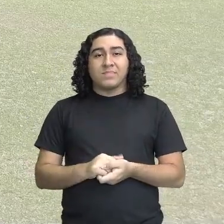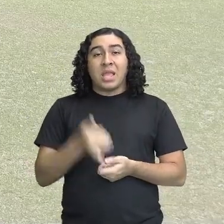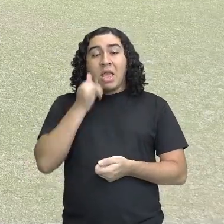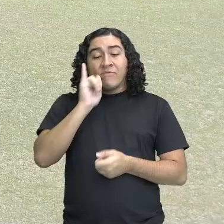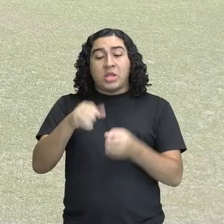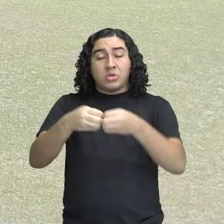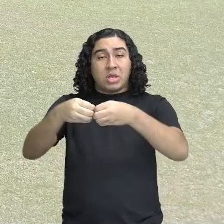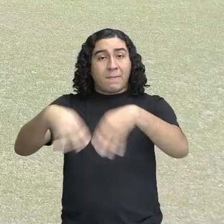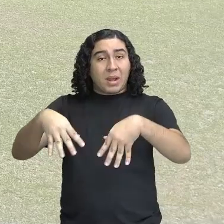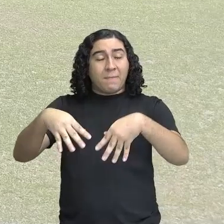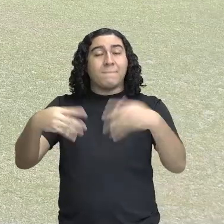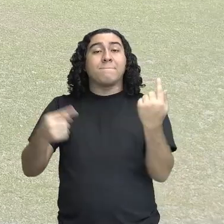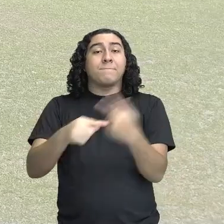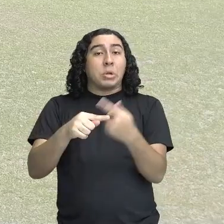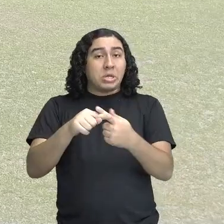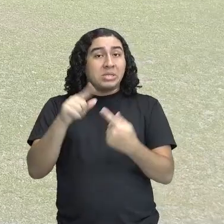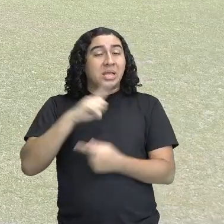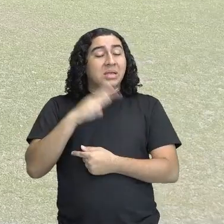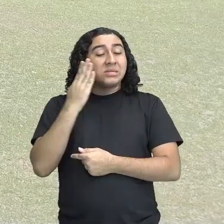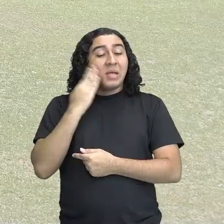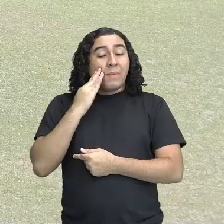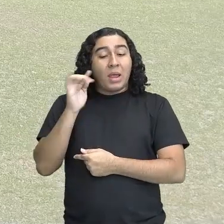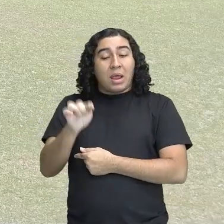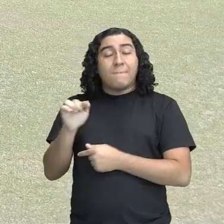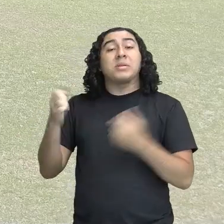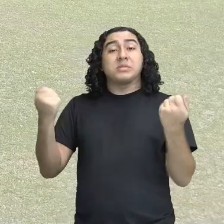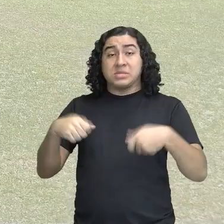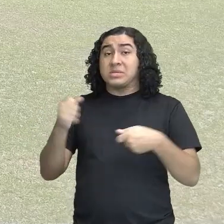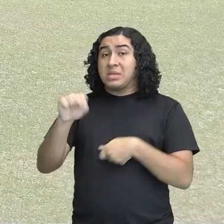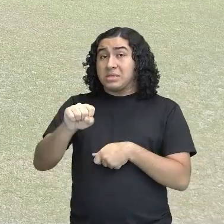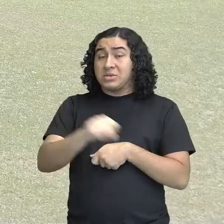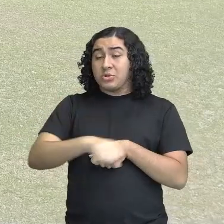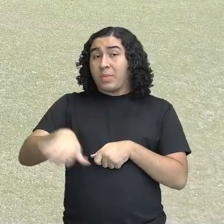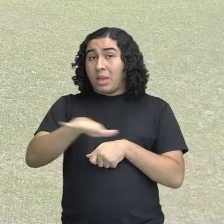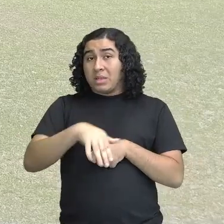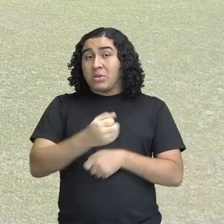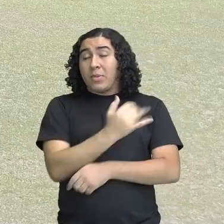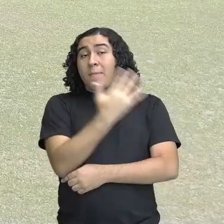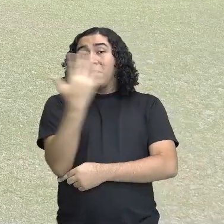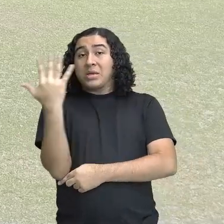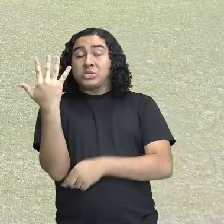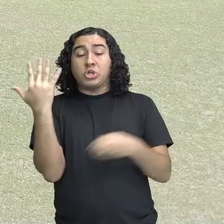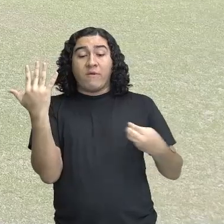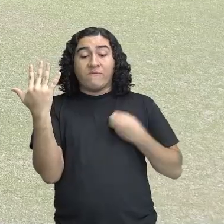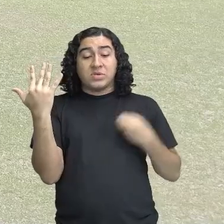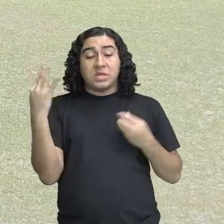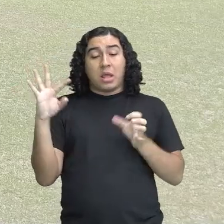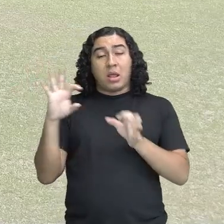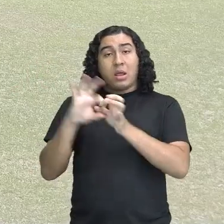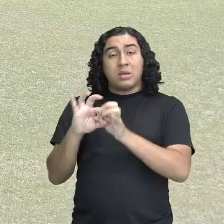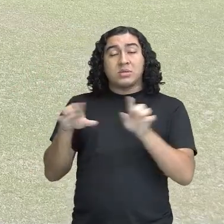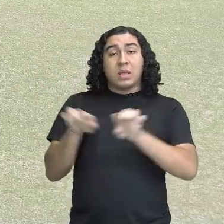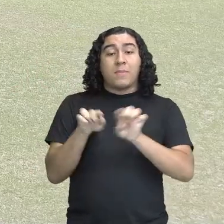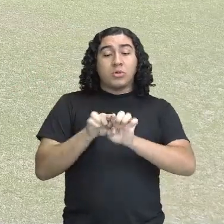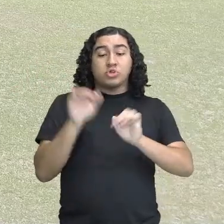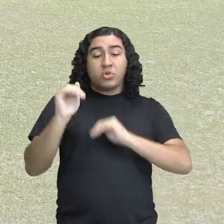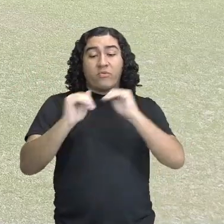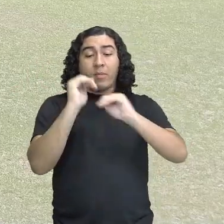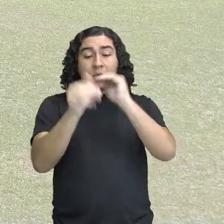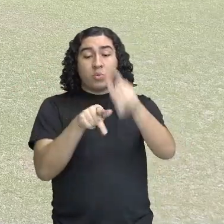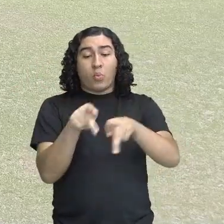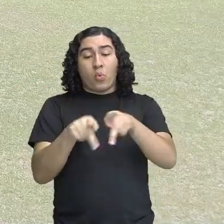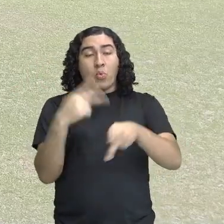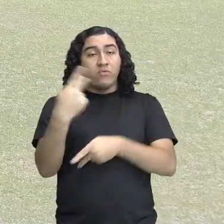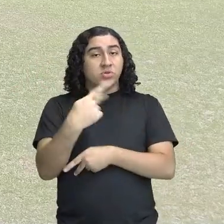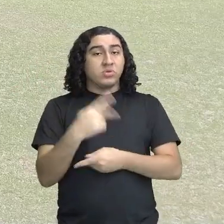porque ele sabia da necessidade e da importância desse meio ambiente, né, para a sua vida, para o desenvolvimento do seu povo.